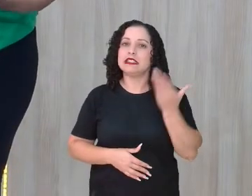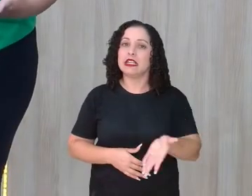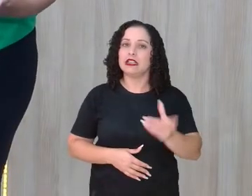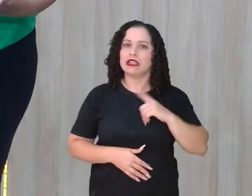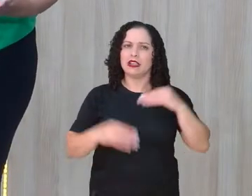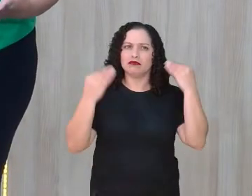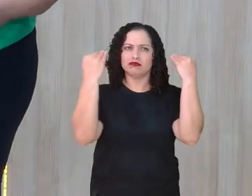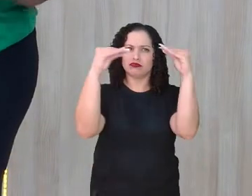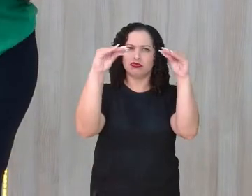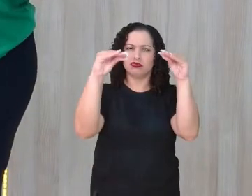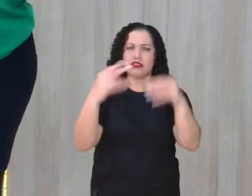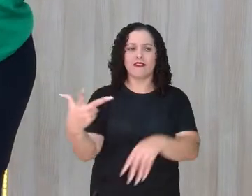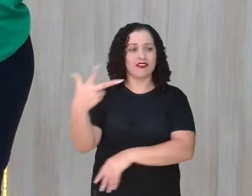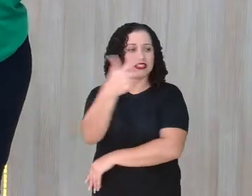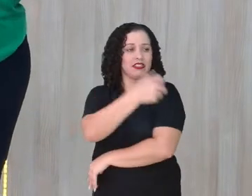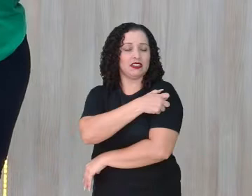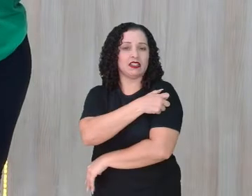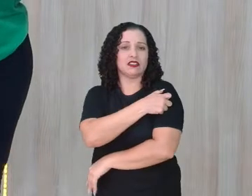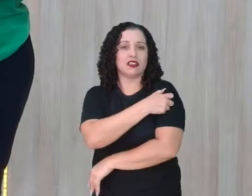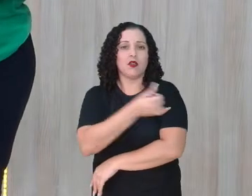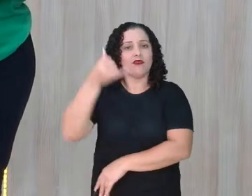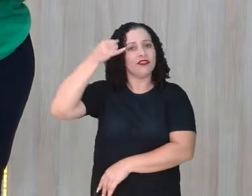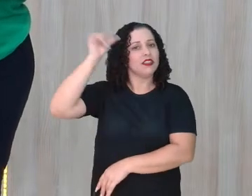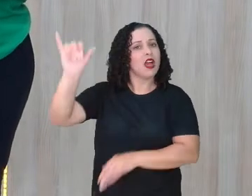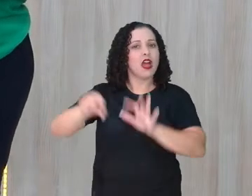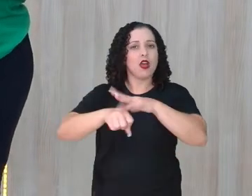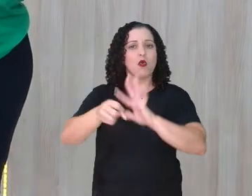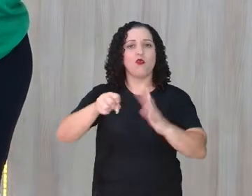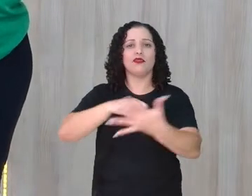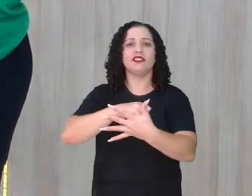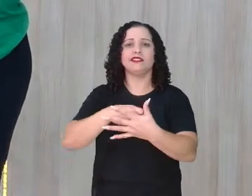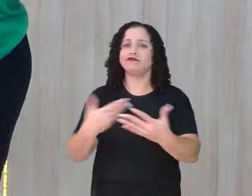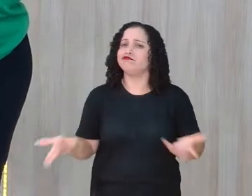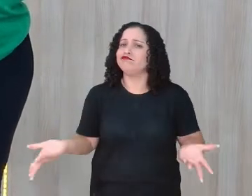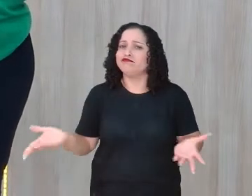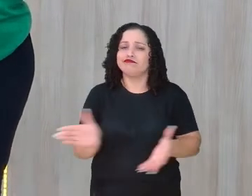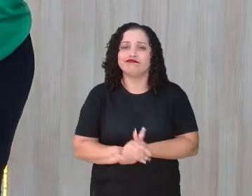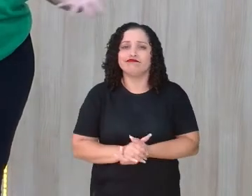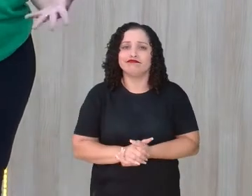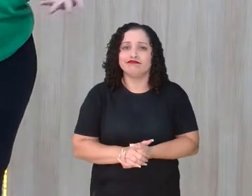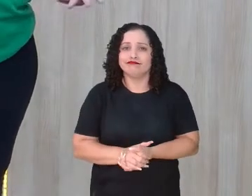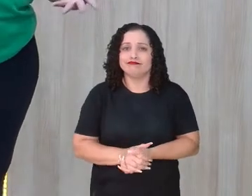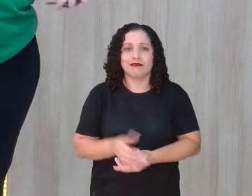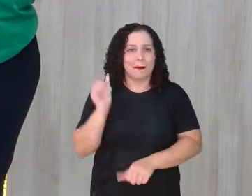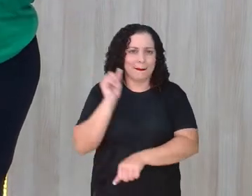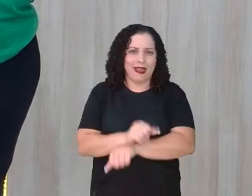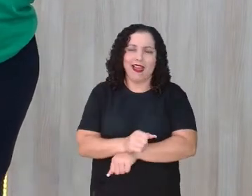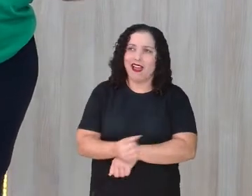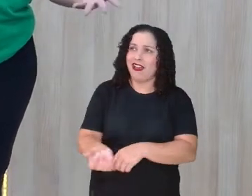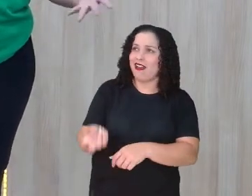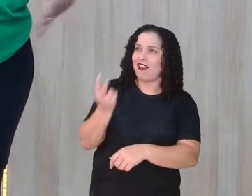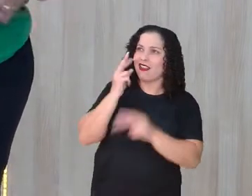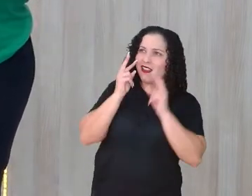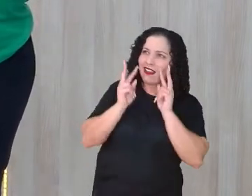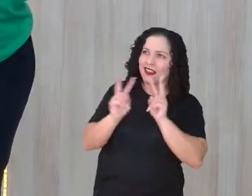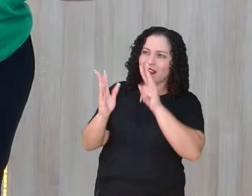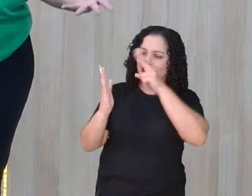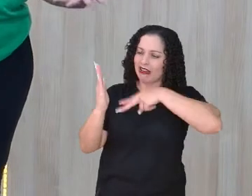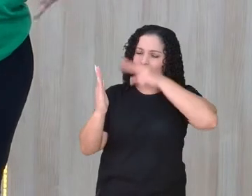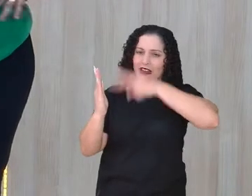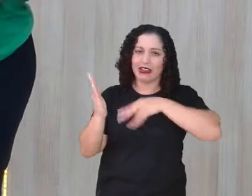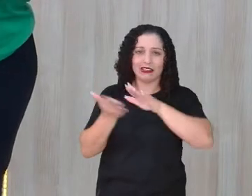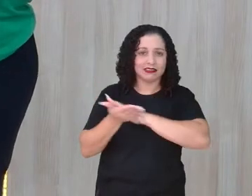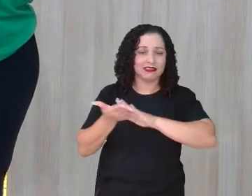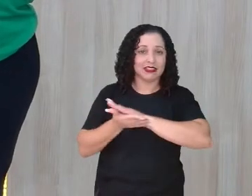assim, vacinação contra a Covid-19, a gente não para ler. Vacinação de Covid-19 é um